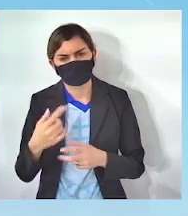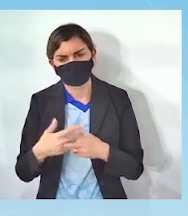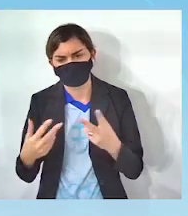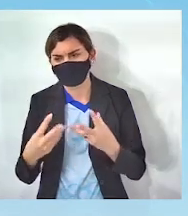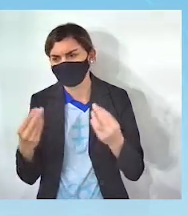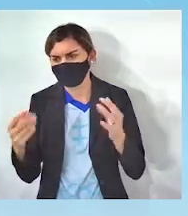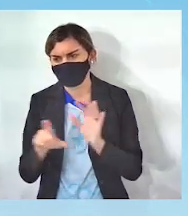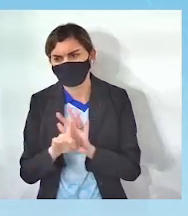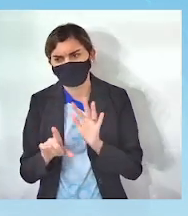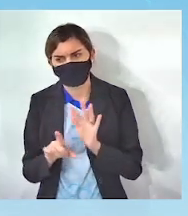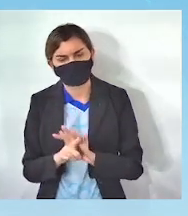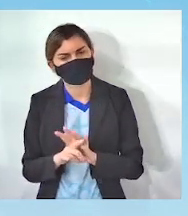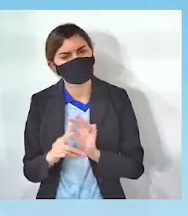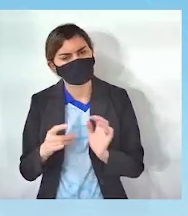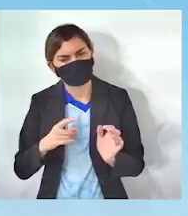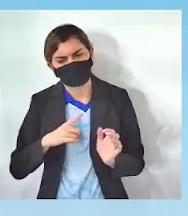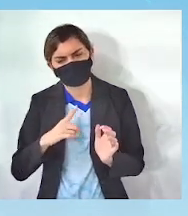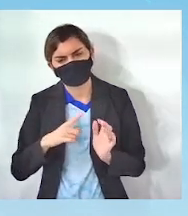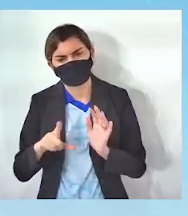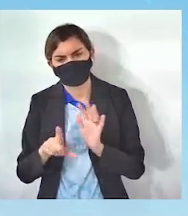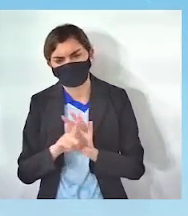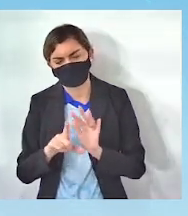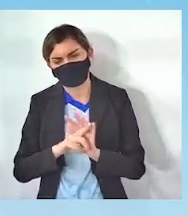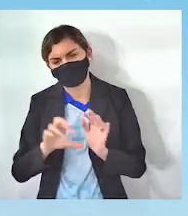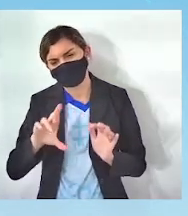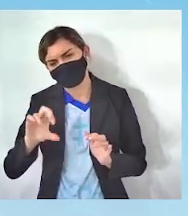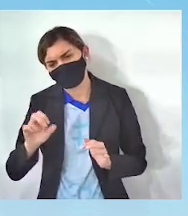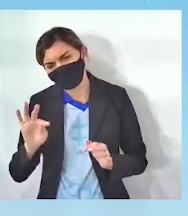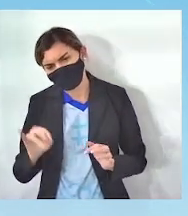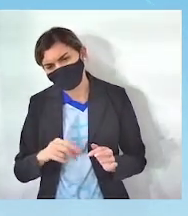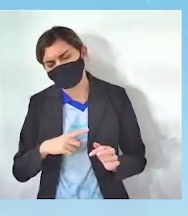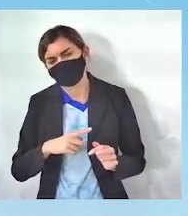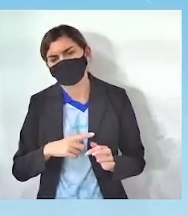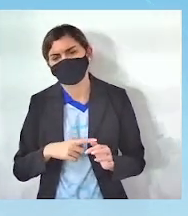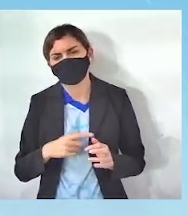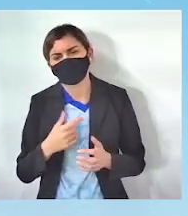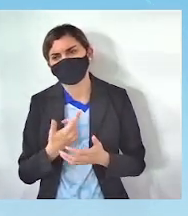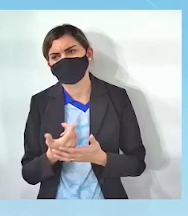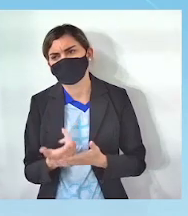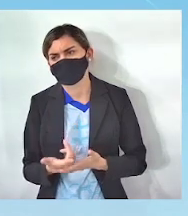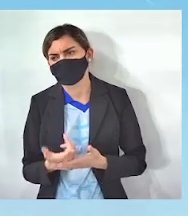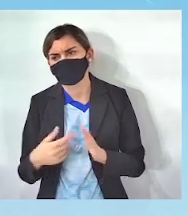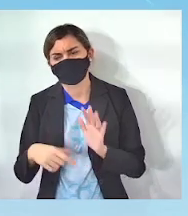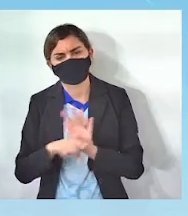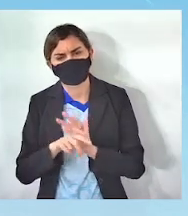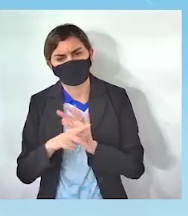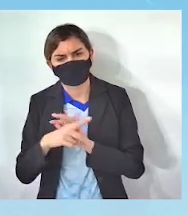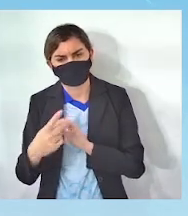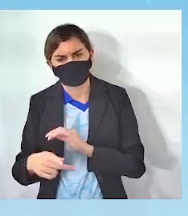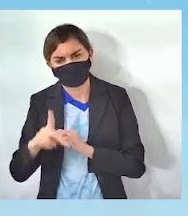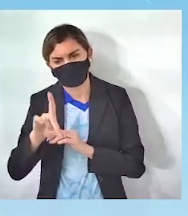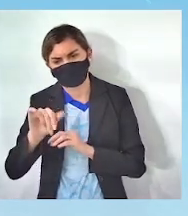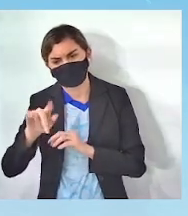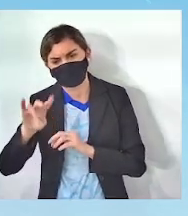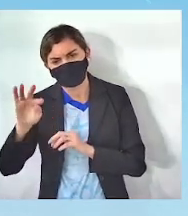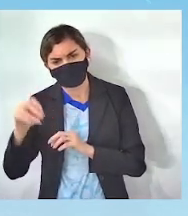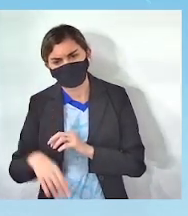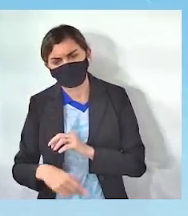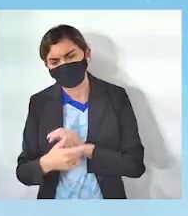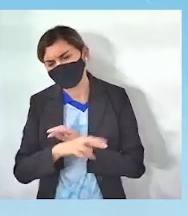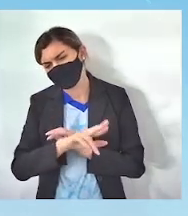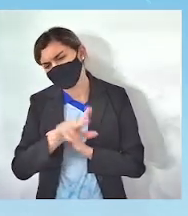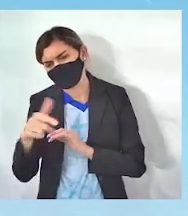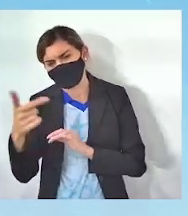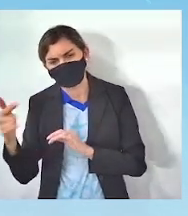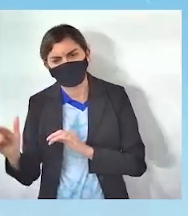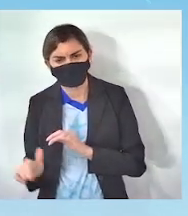muitas leis ponderais. A gente tem ainda a lei de Proust, a lei de Richter, enfim, a lei do próprio John Dalton. Então, várias outras leis, não